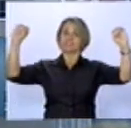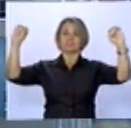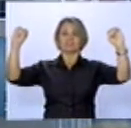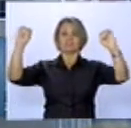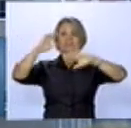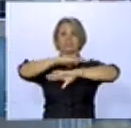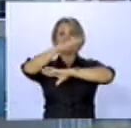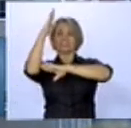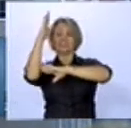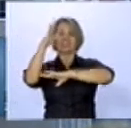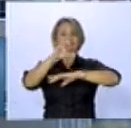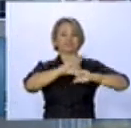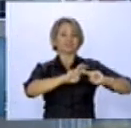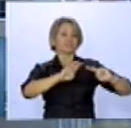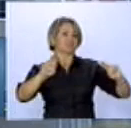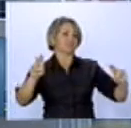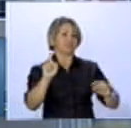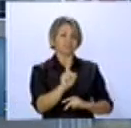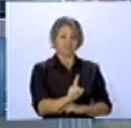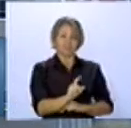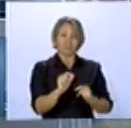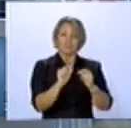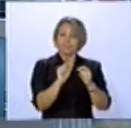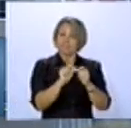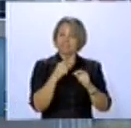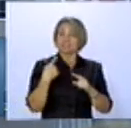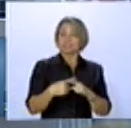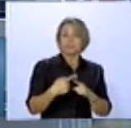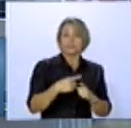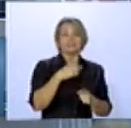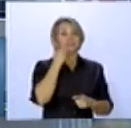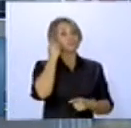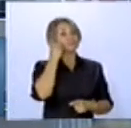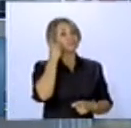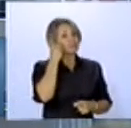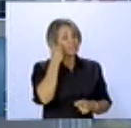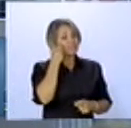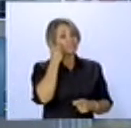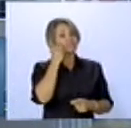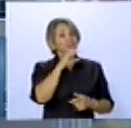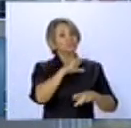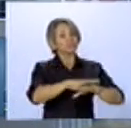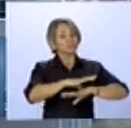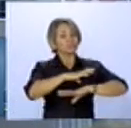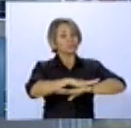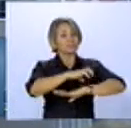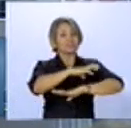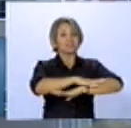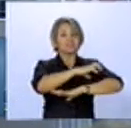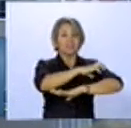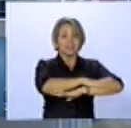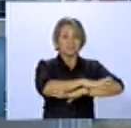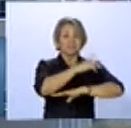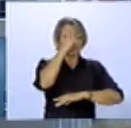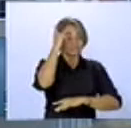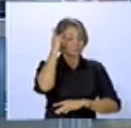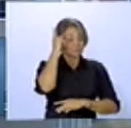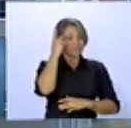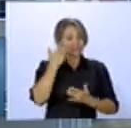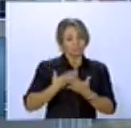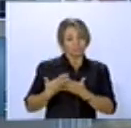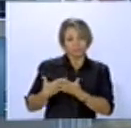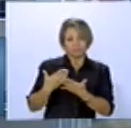cortinas eles agem assim exatamente como uma experiência do sapo cozido onde estudiosos